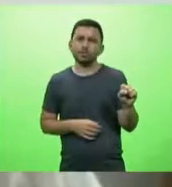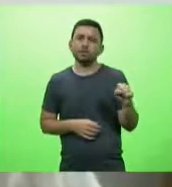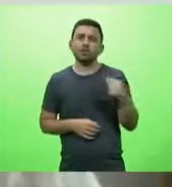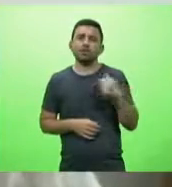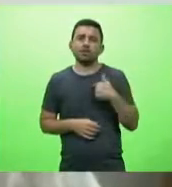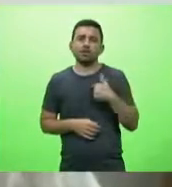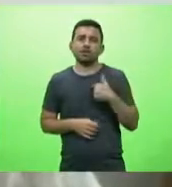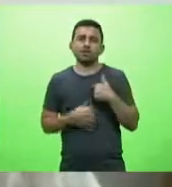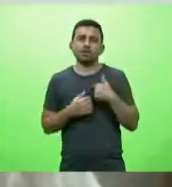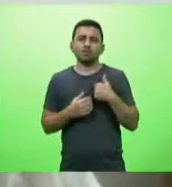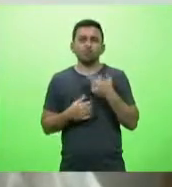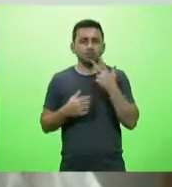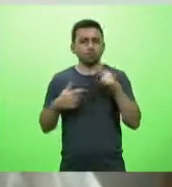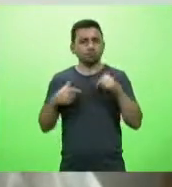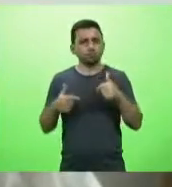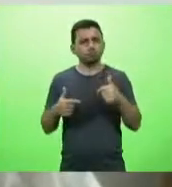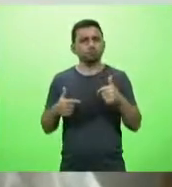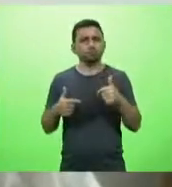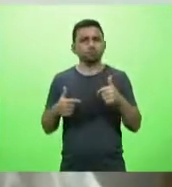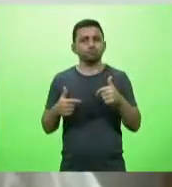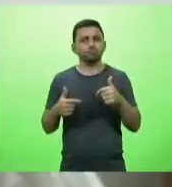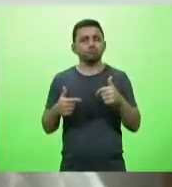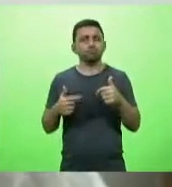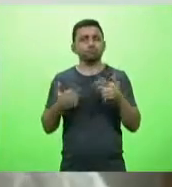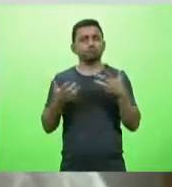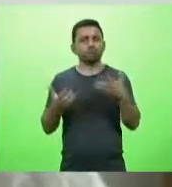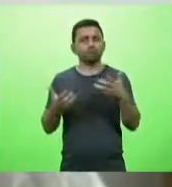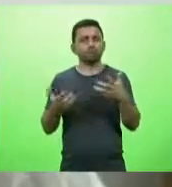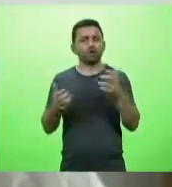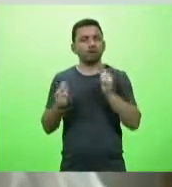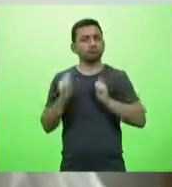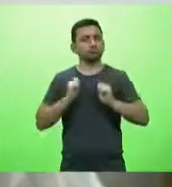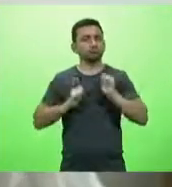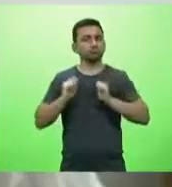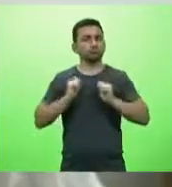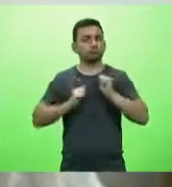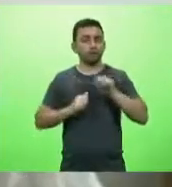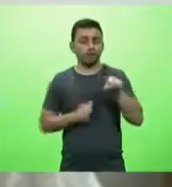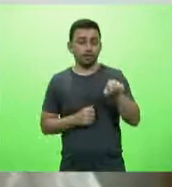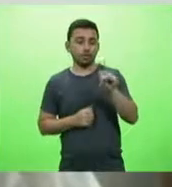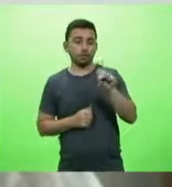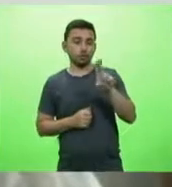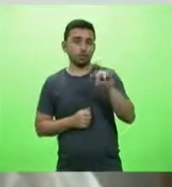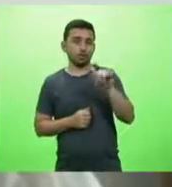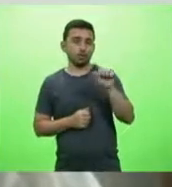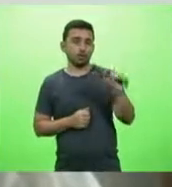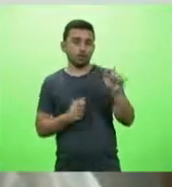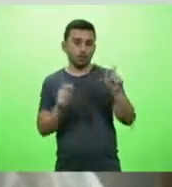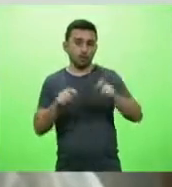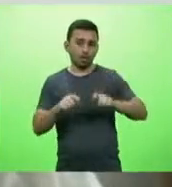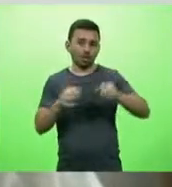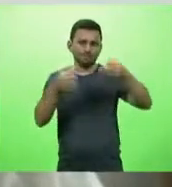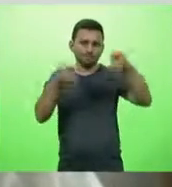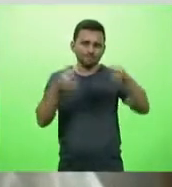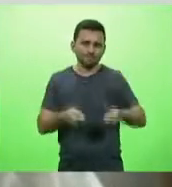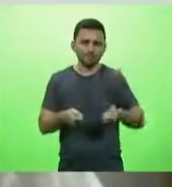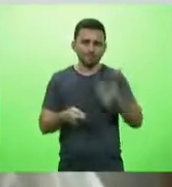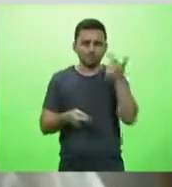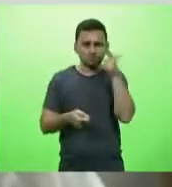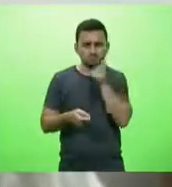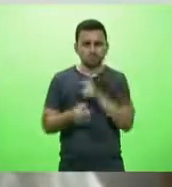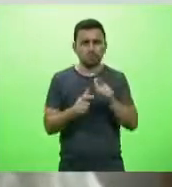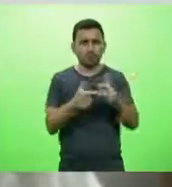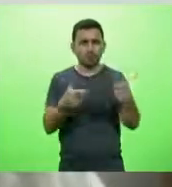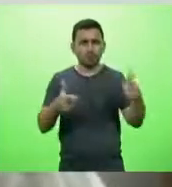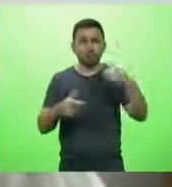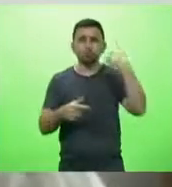coordeno a frente parlamentar e temos uma expectativa de que o SUAS em Santa Catarina se consolide, se fortaleça, uma